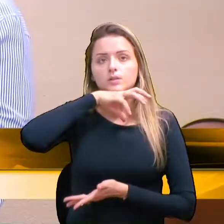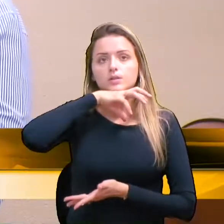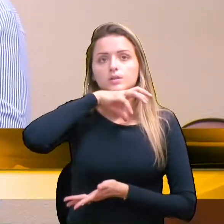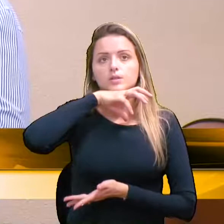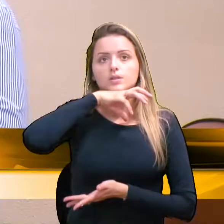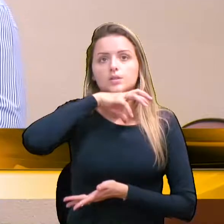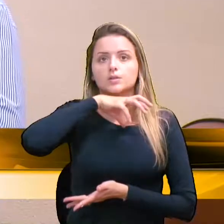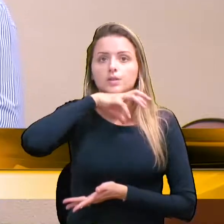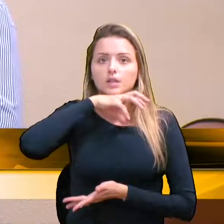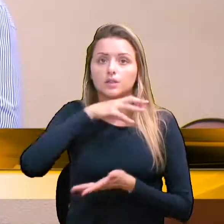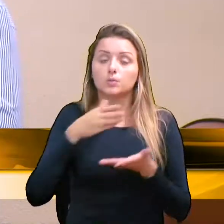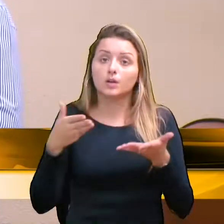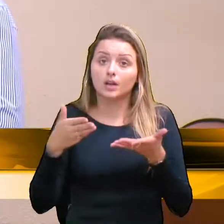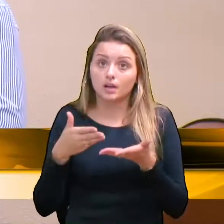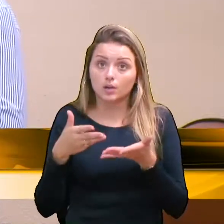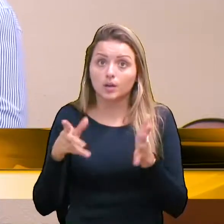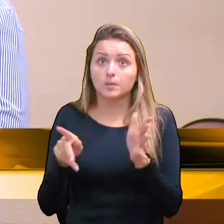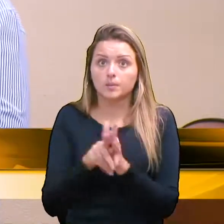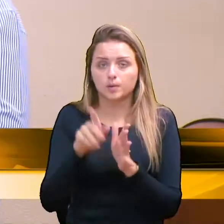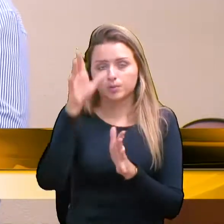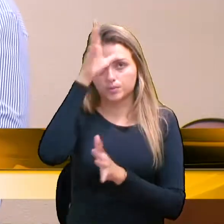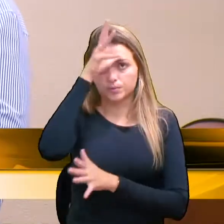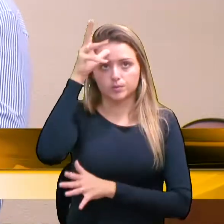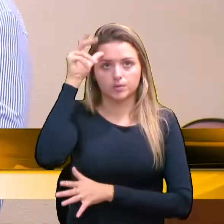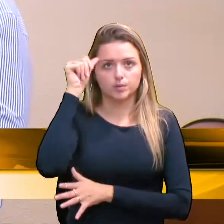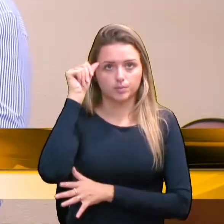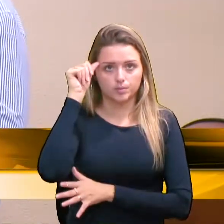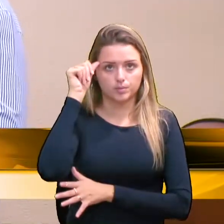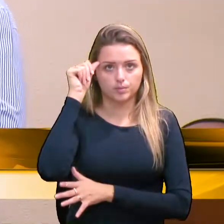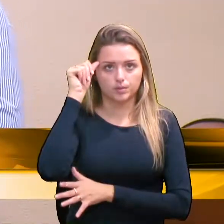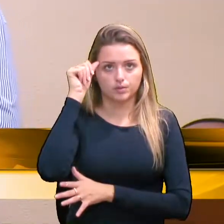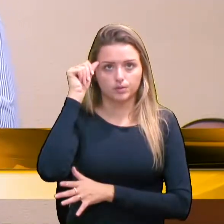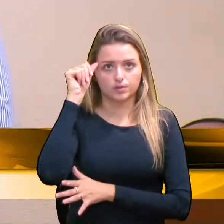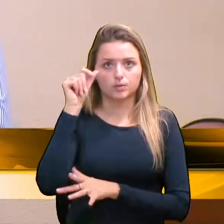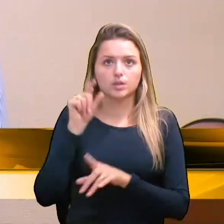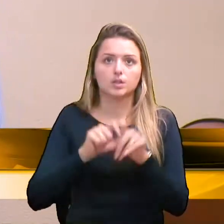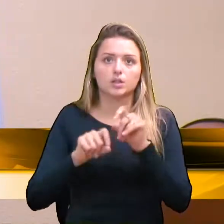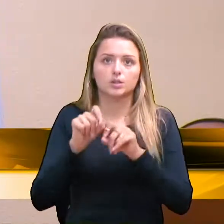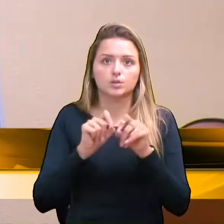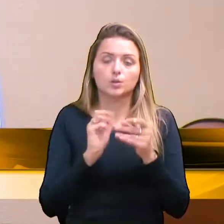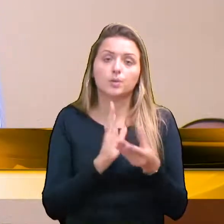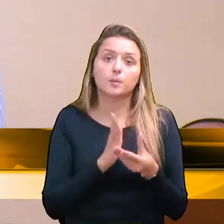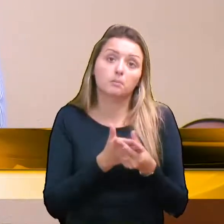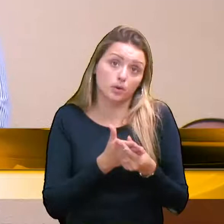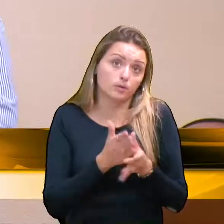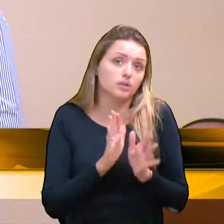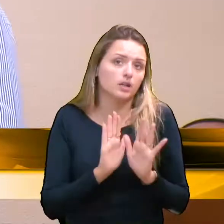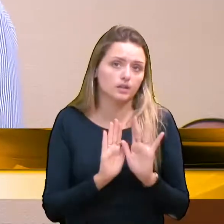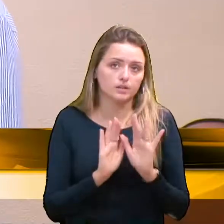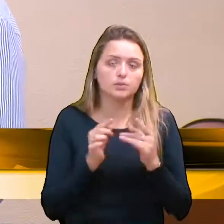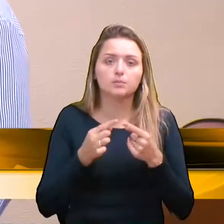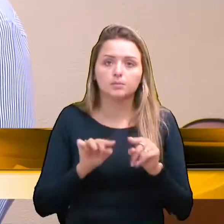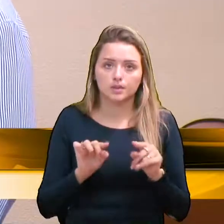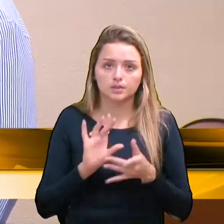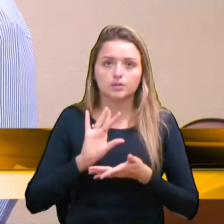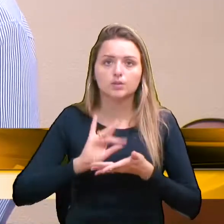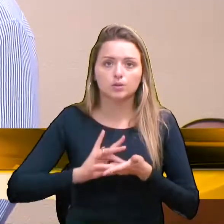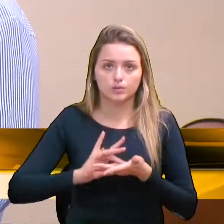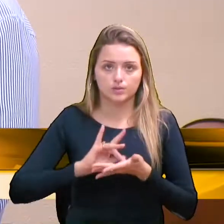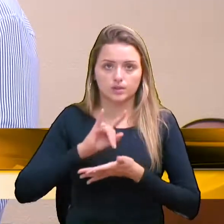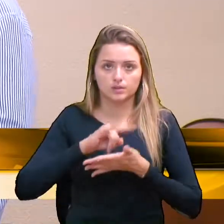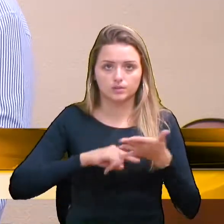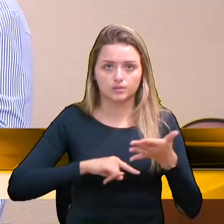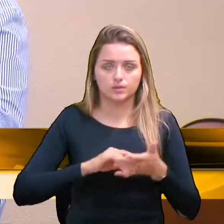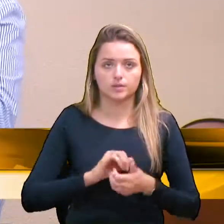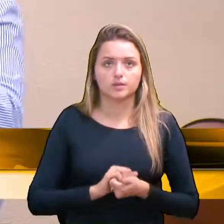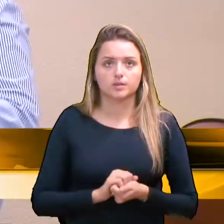área de terra agora do município. Então, mesmo que seja agora através de TAC, seja feito esse